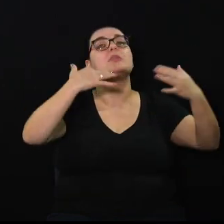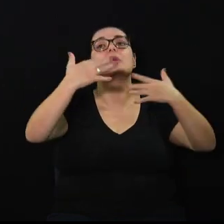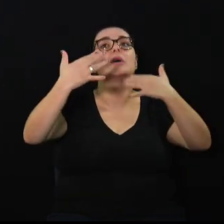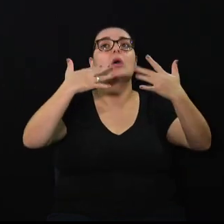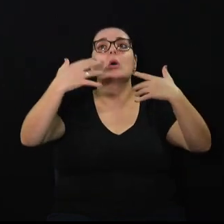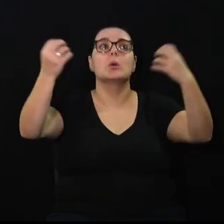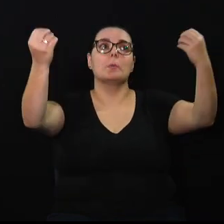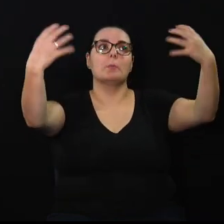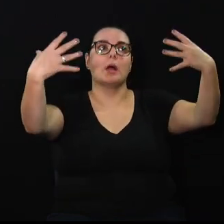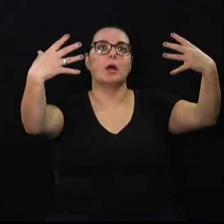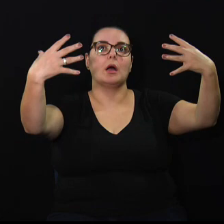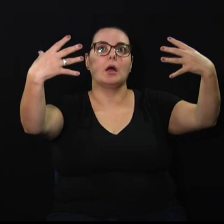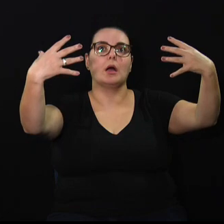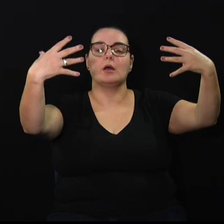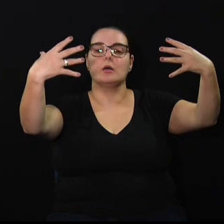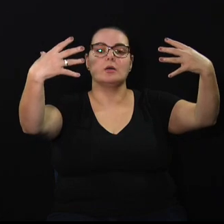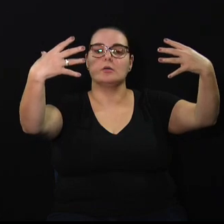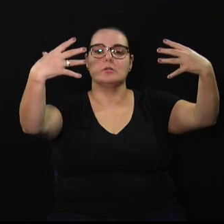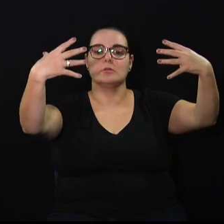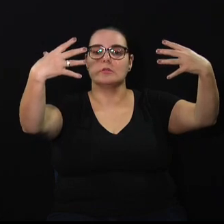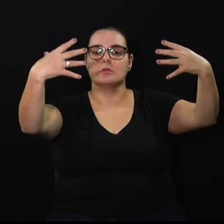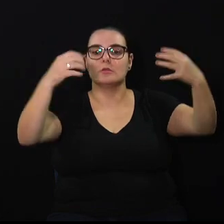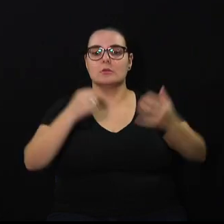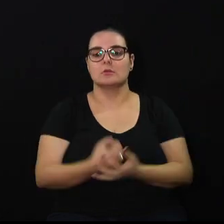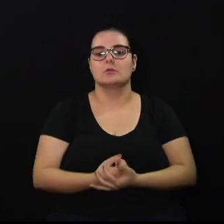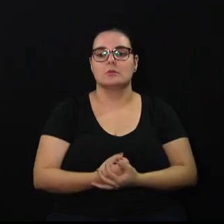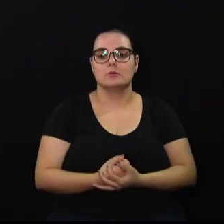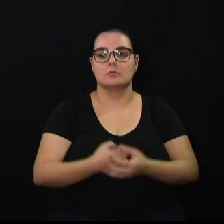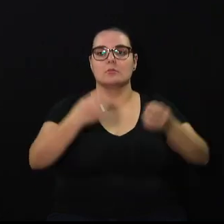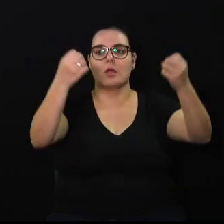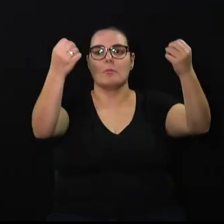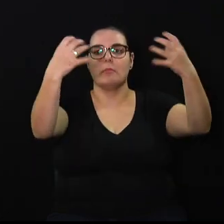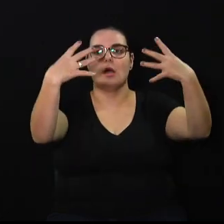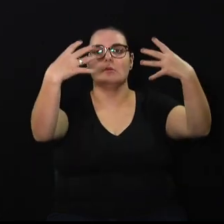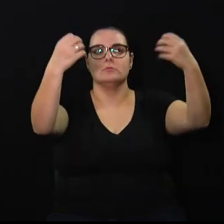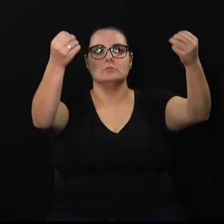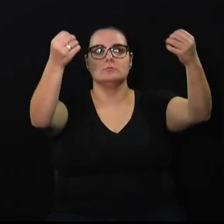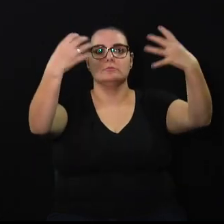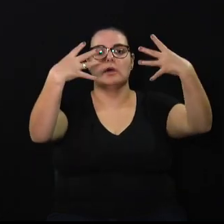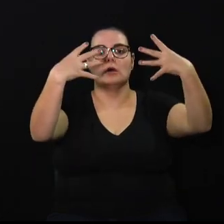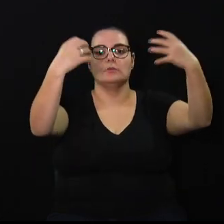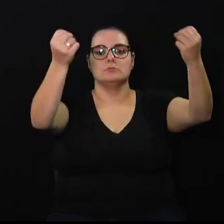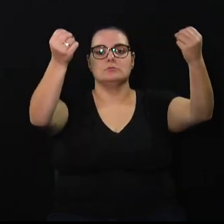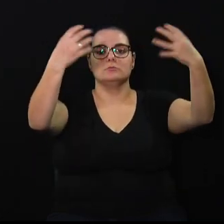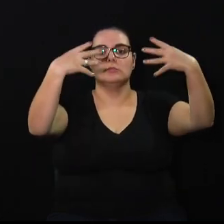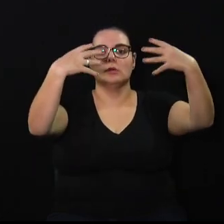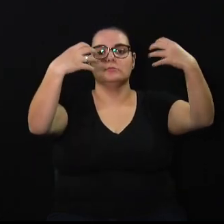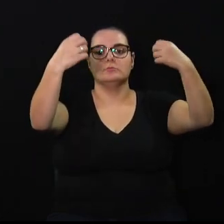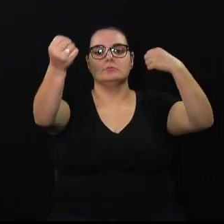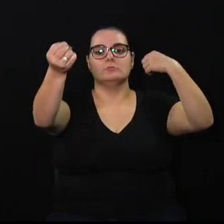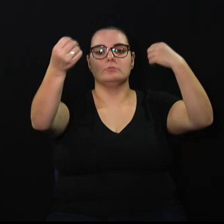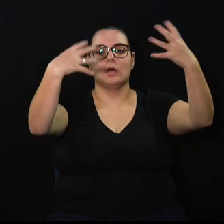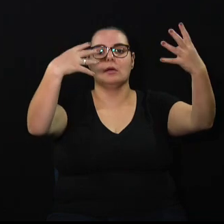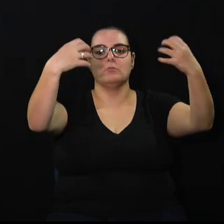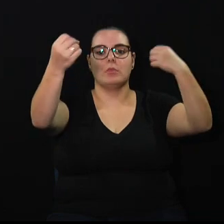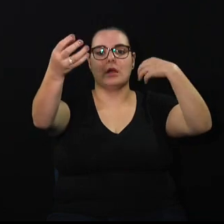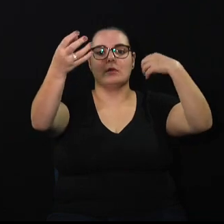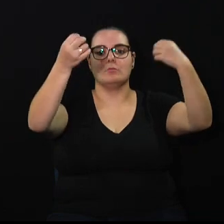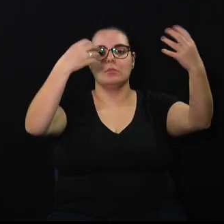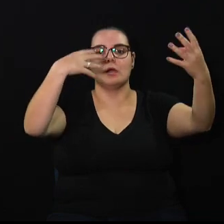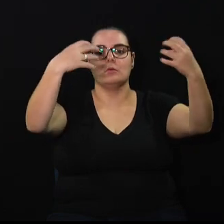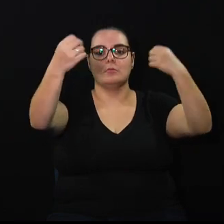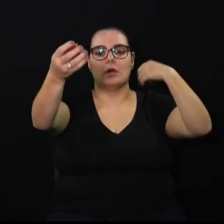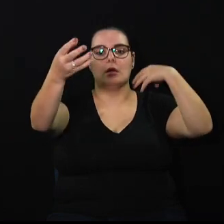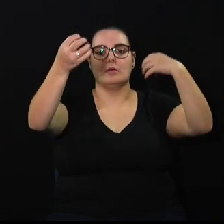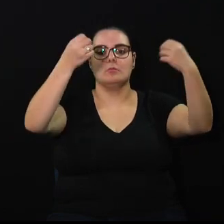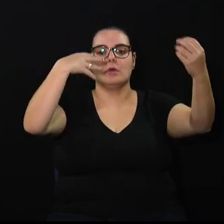parada e cindy acende e apaga ou de duas intenções né dentro do mesmo